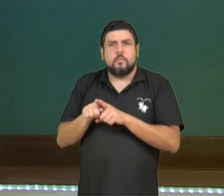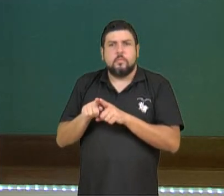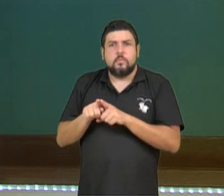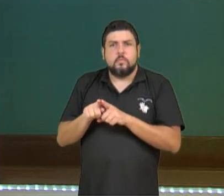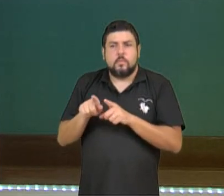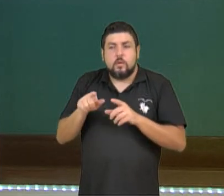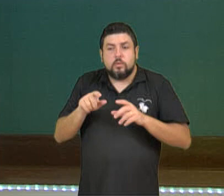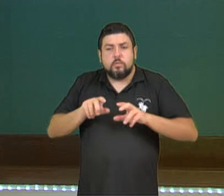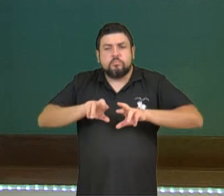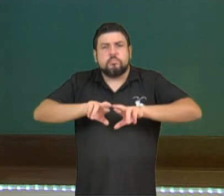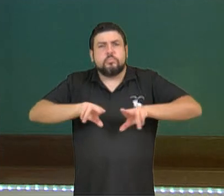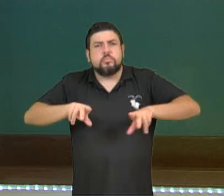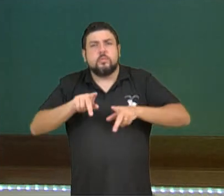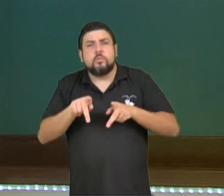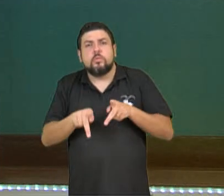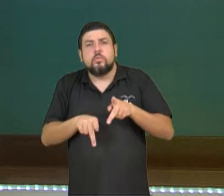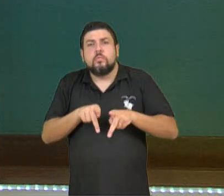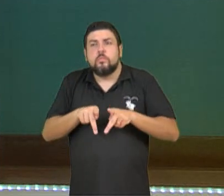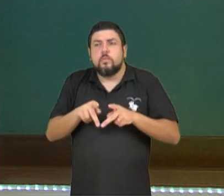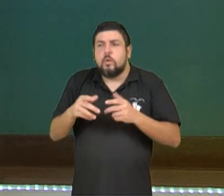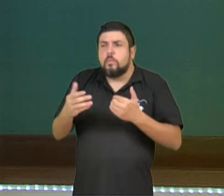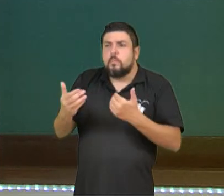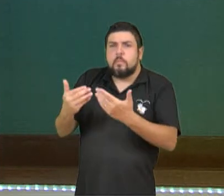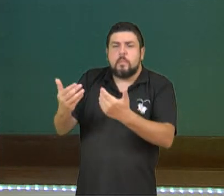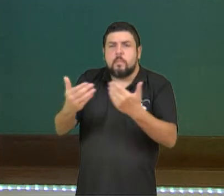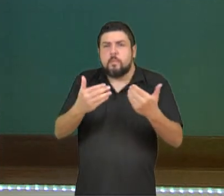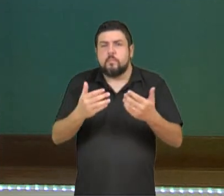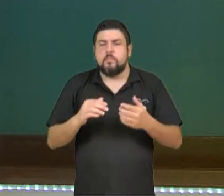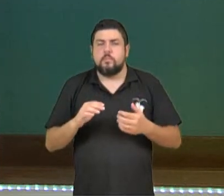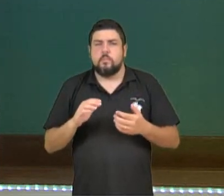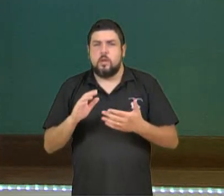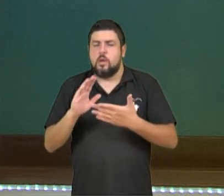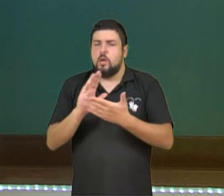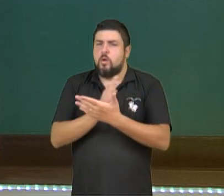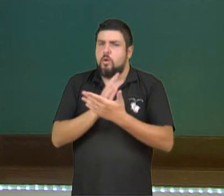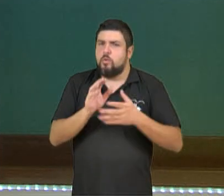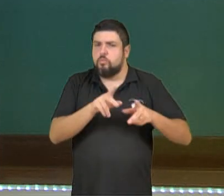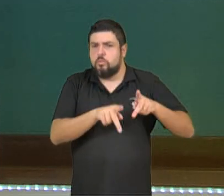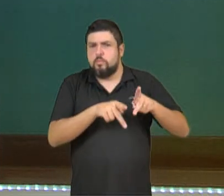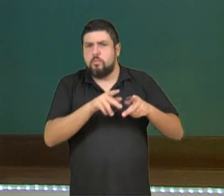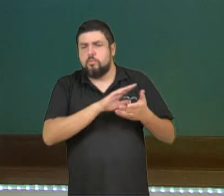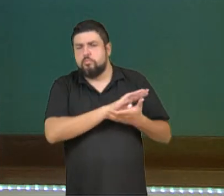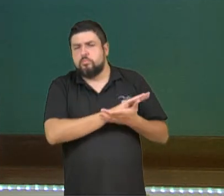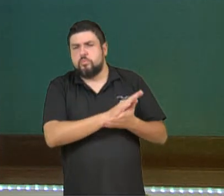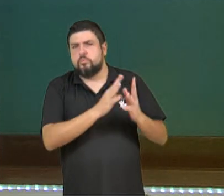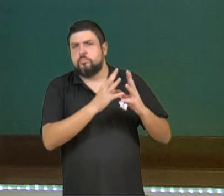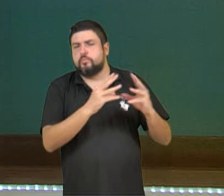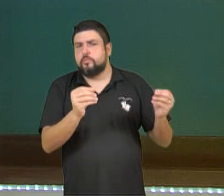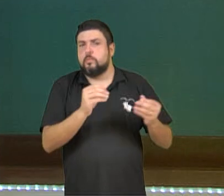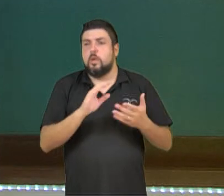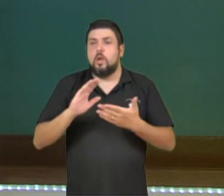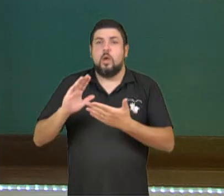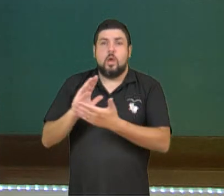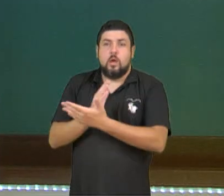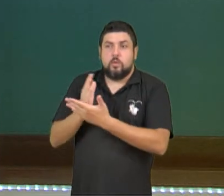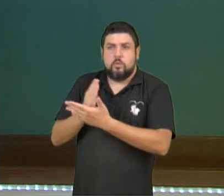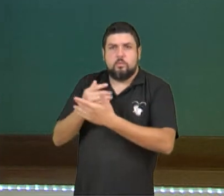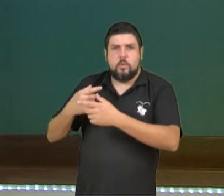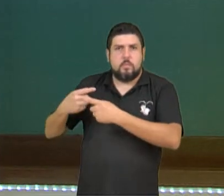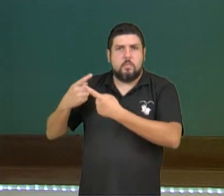a comunicação entre eles, infelizmente alguns foram extintos, outros se sobressaíram e outros,